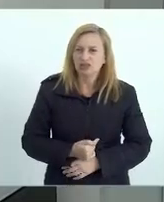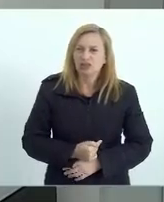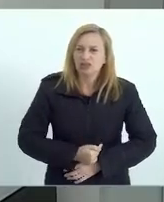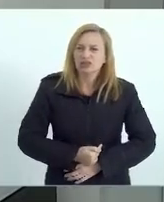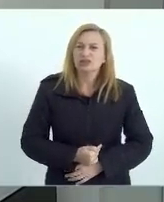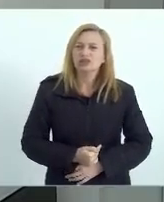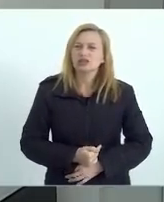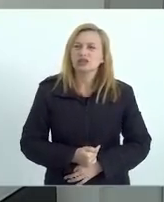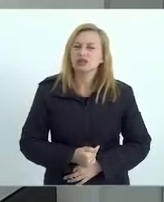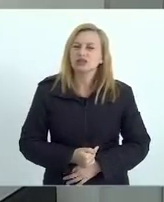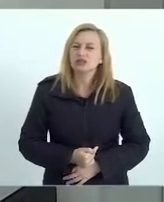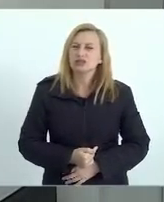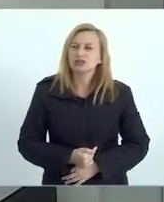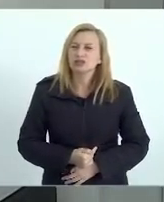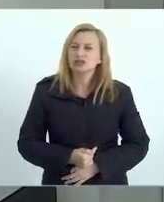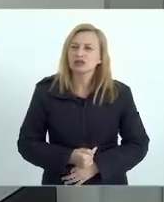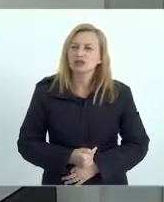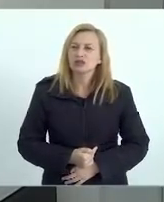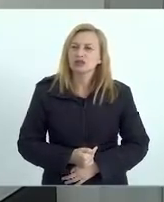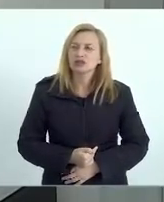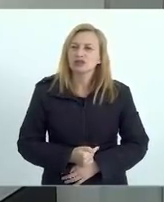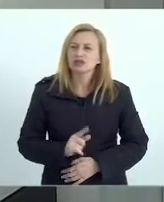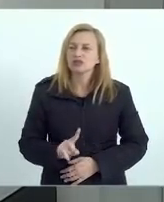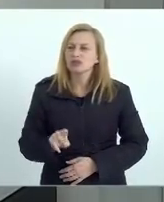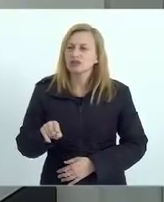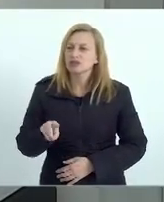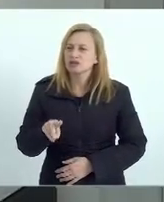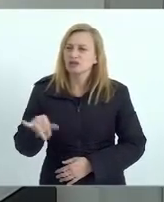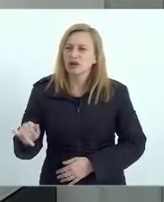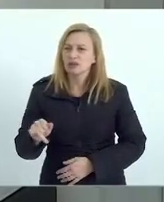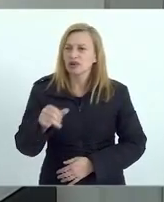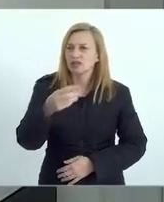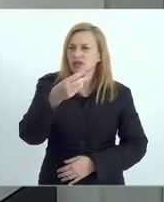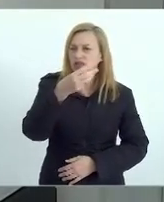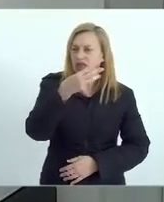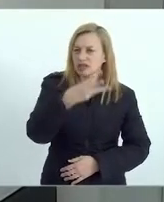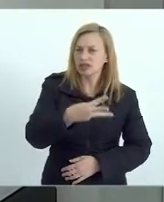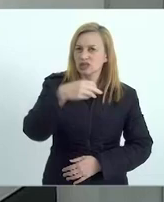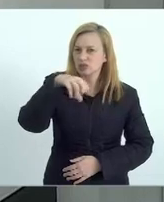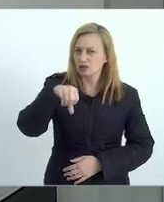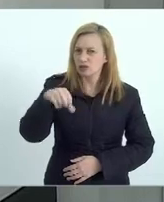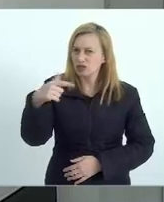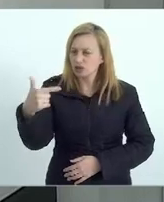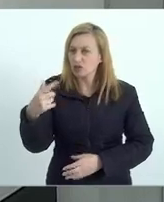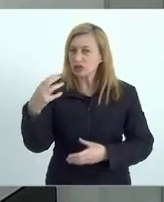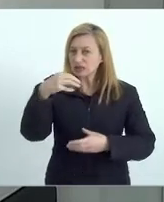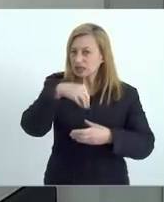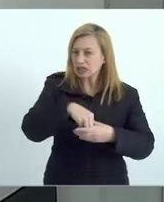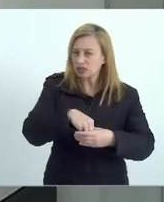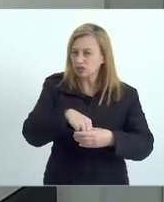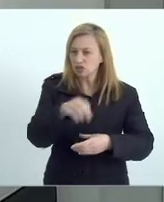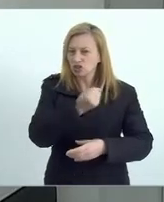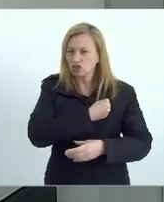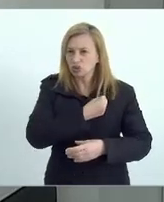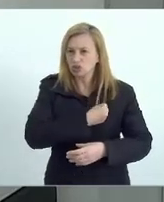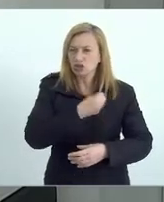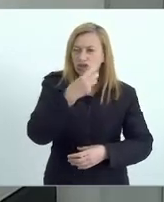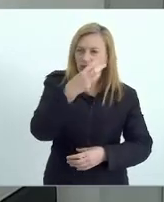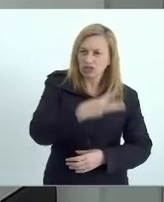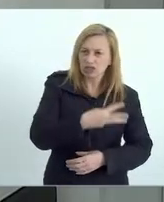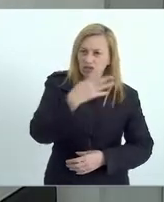excedente e pula para 392 dentro dessa desse número de